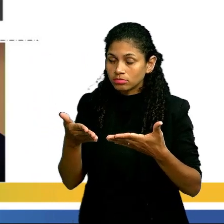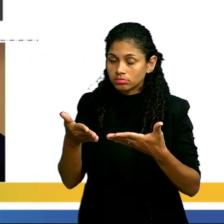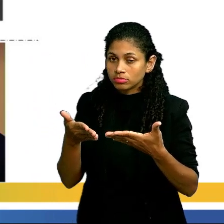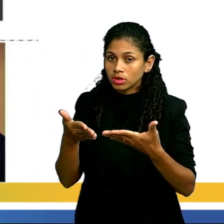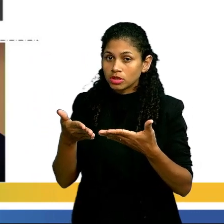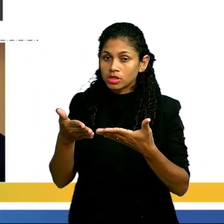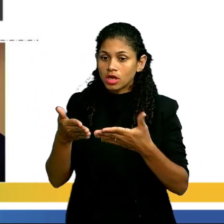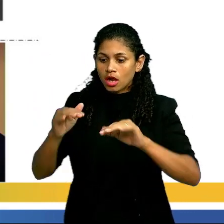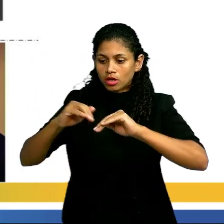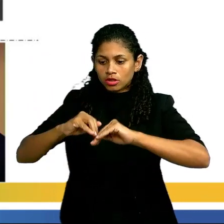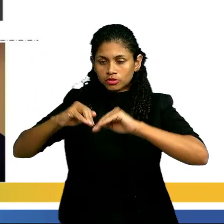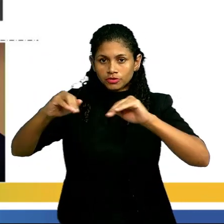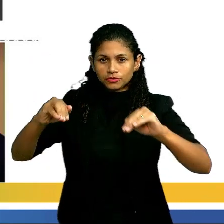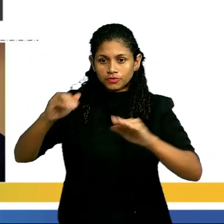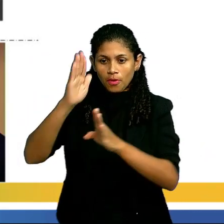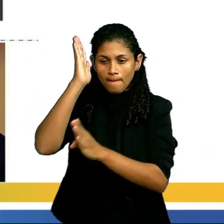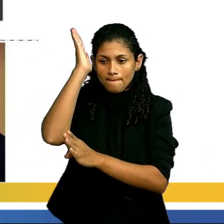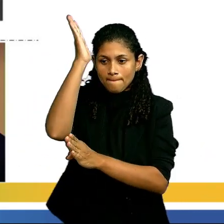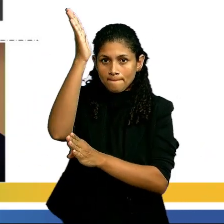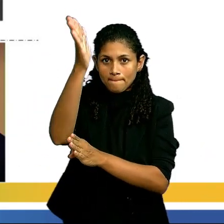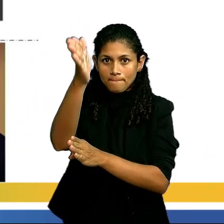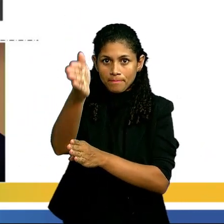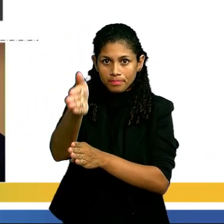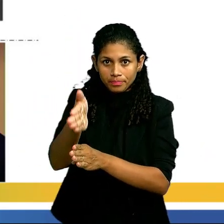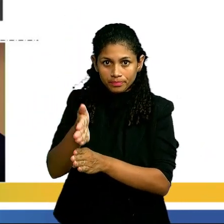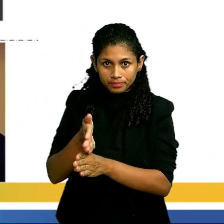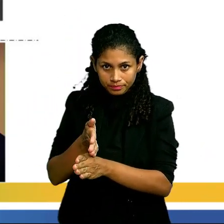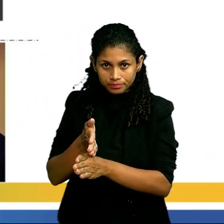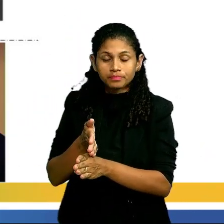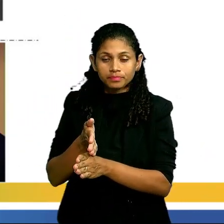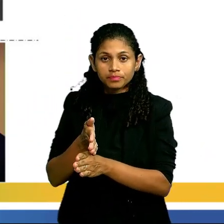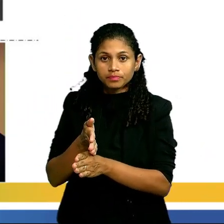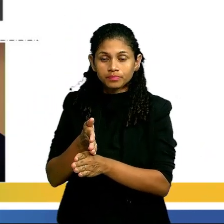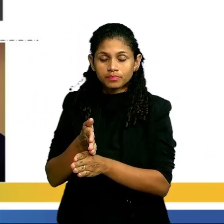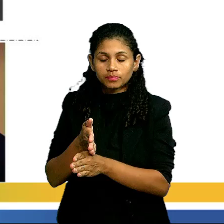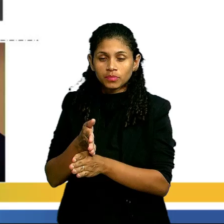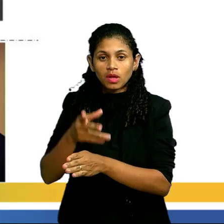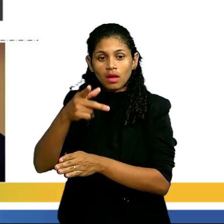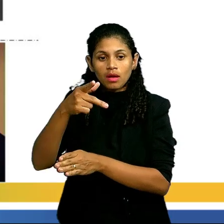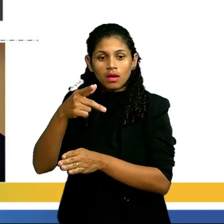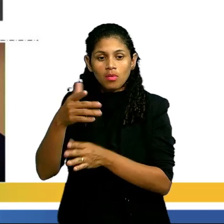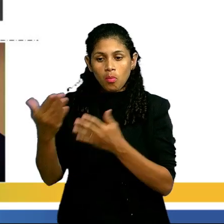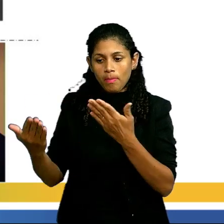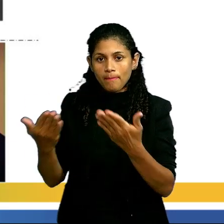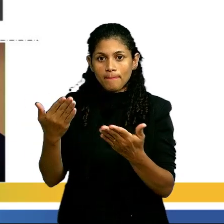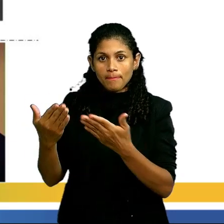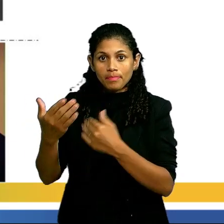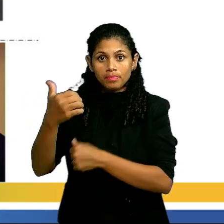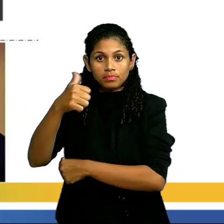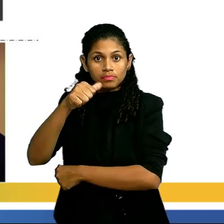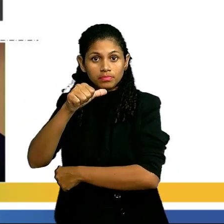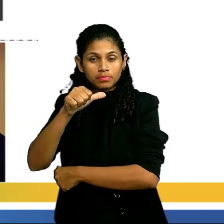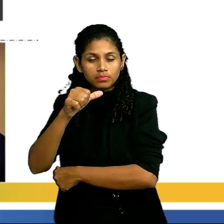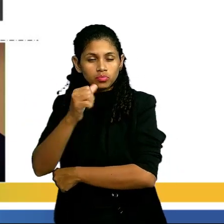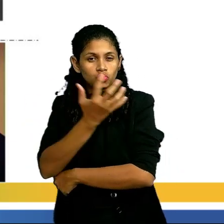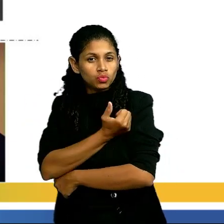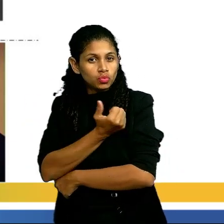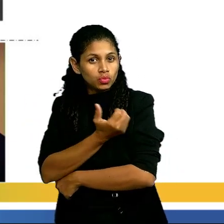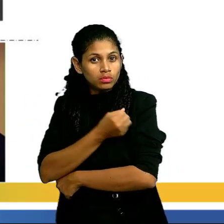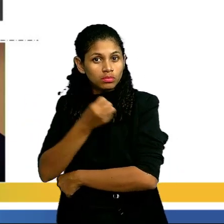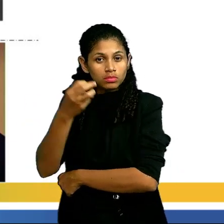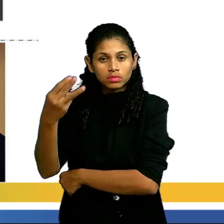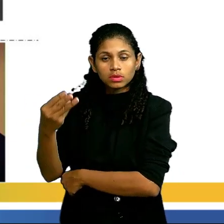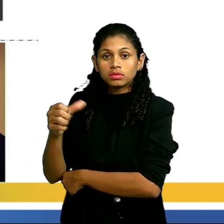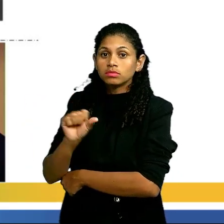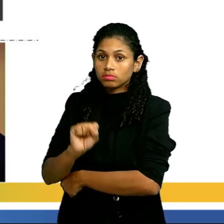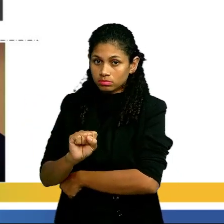linha imaginária chamada paralelo número 38. Dessa forma, dividida em norte e sul, a parte norte poderia estar